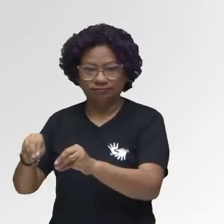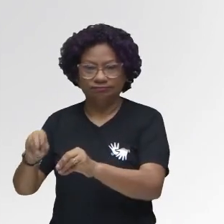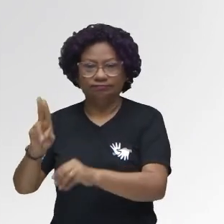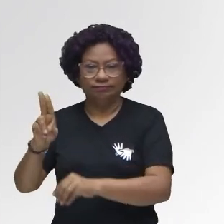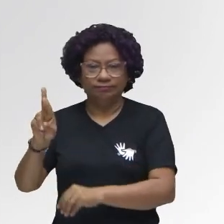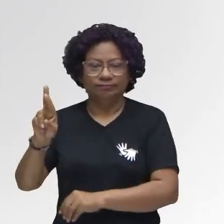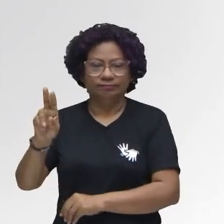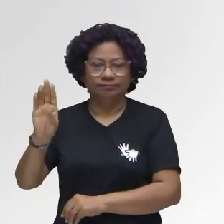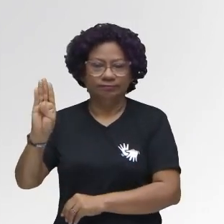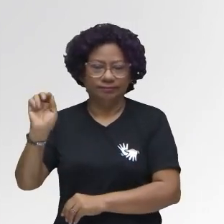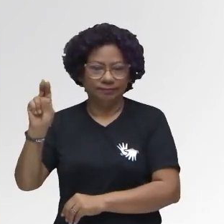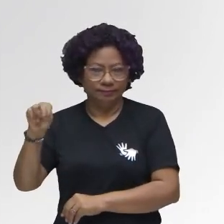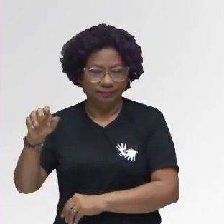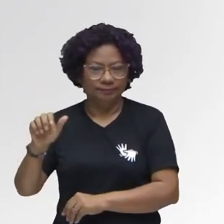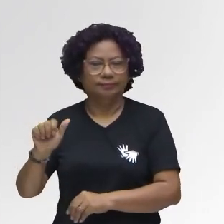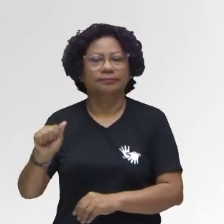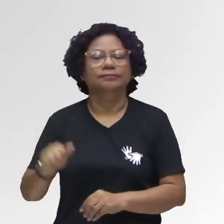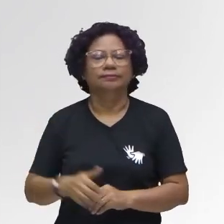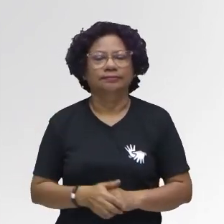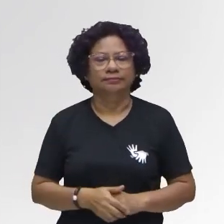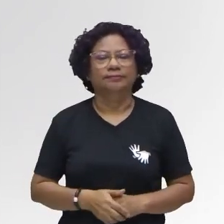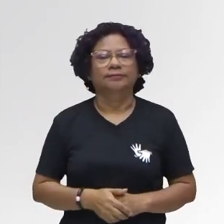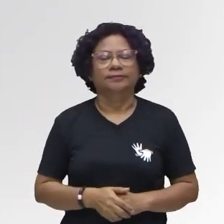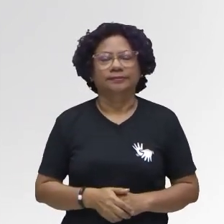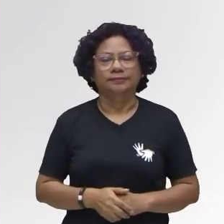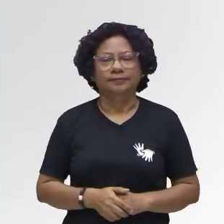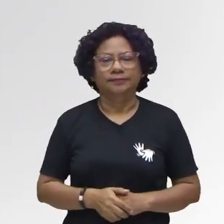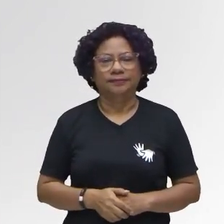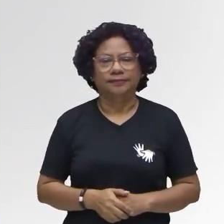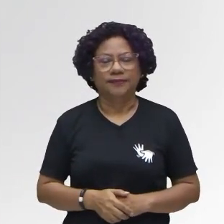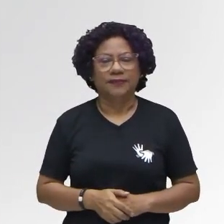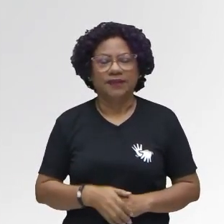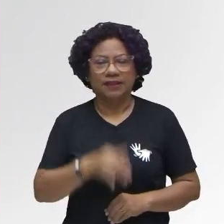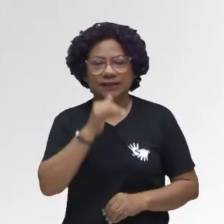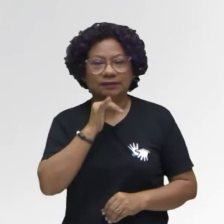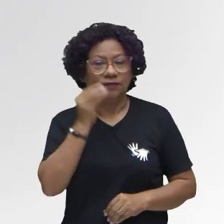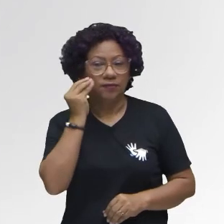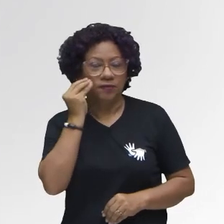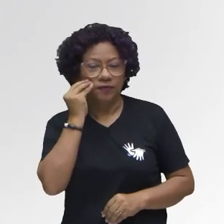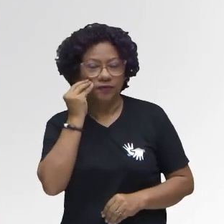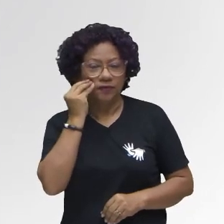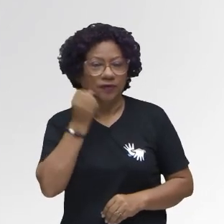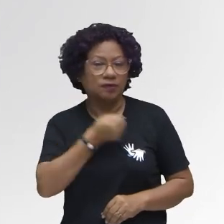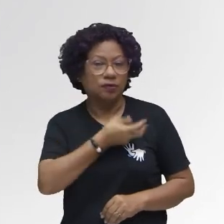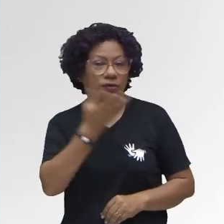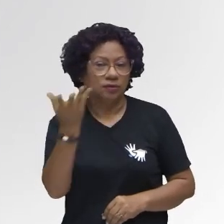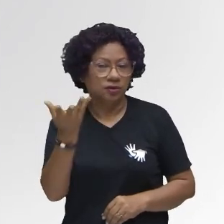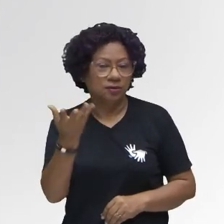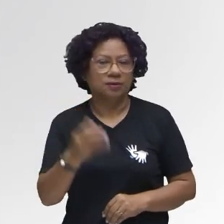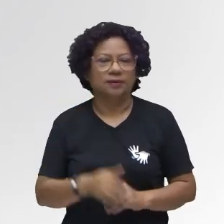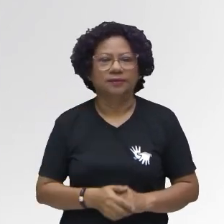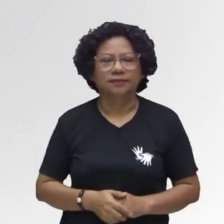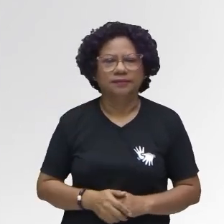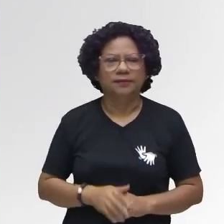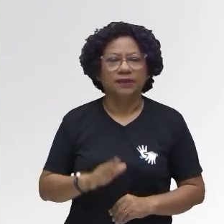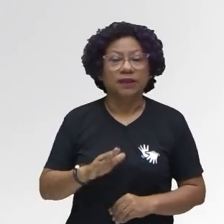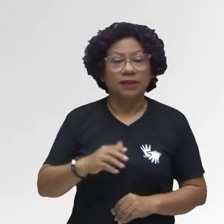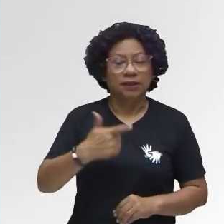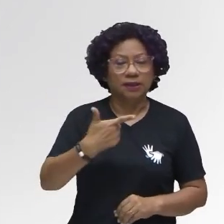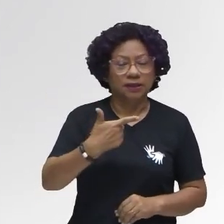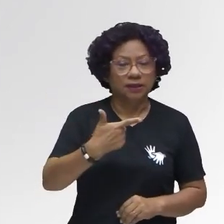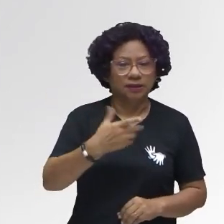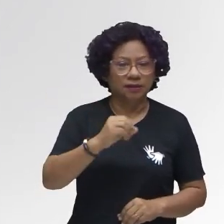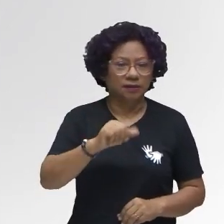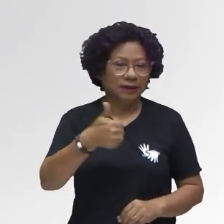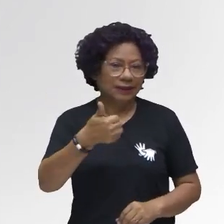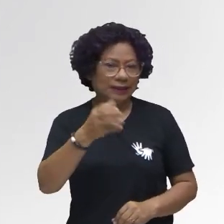grande parte da população está aqui, nas cidades. Olha só os dados do IBGE. Em 2010, o IBGE trouxe